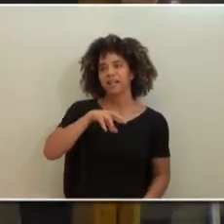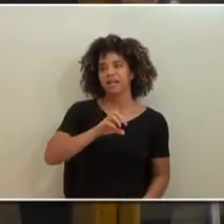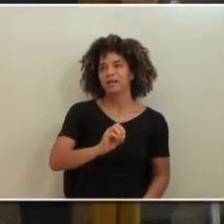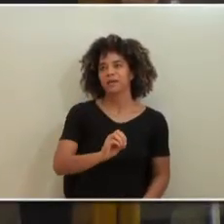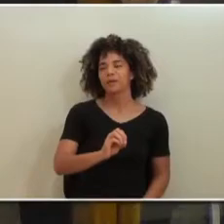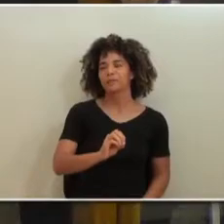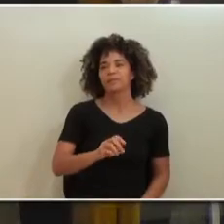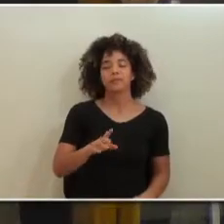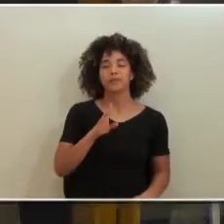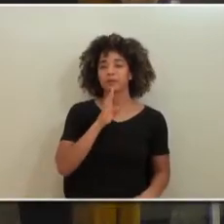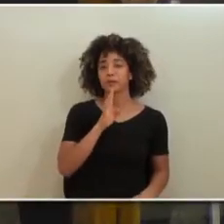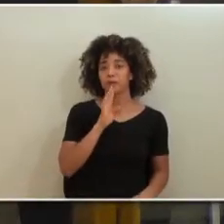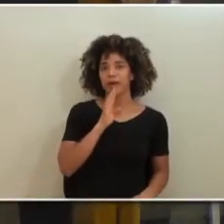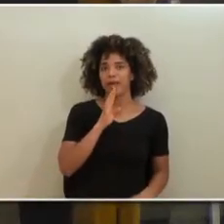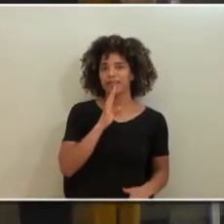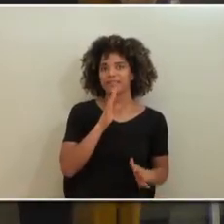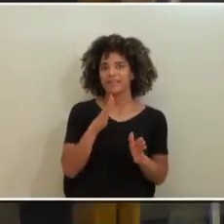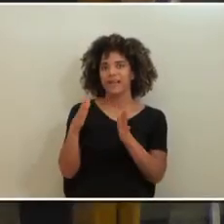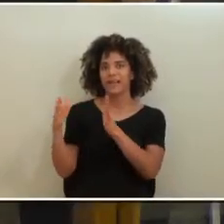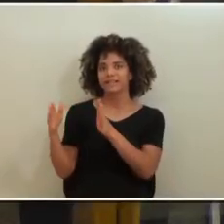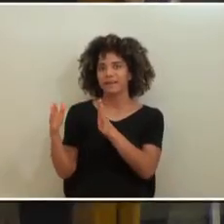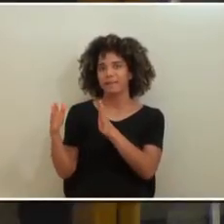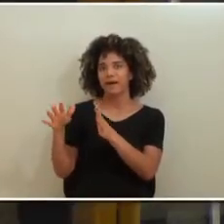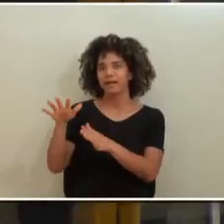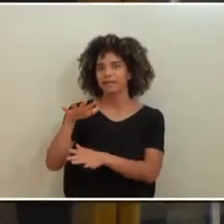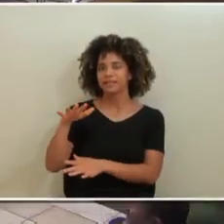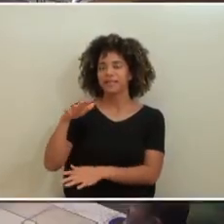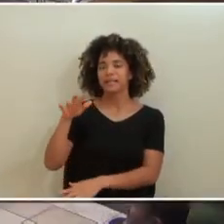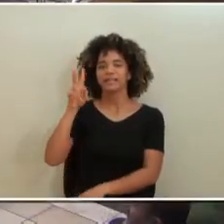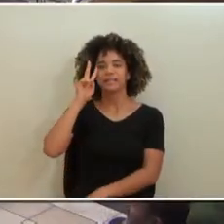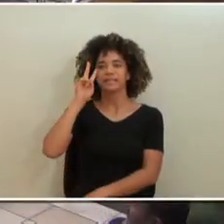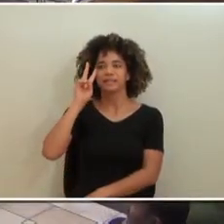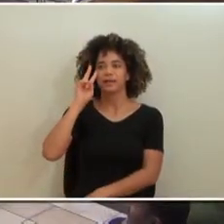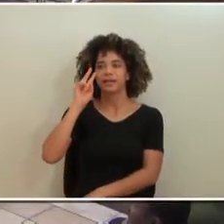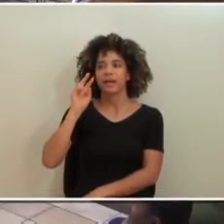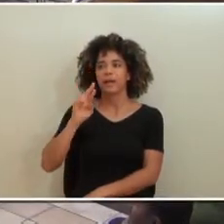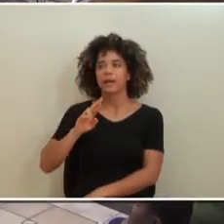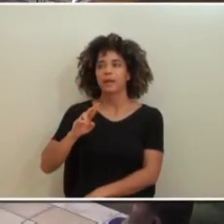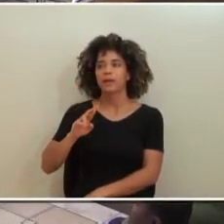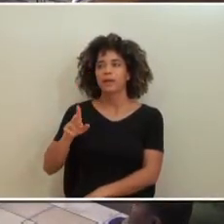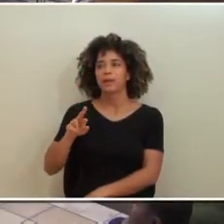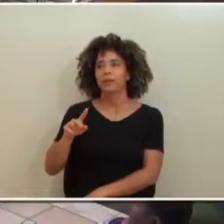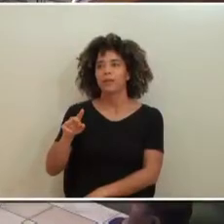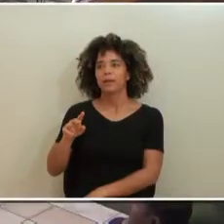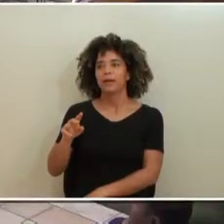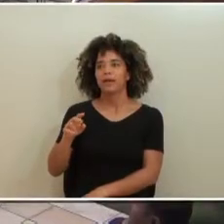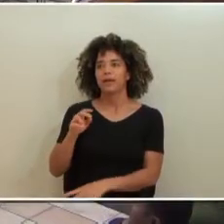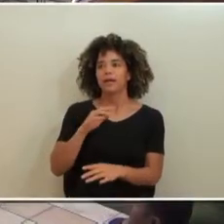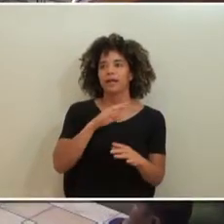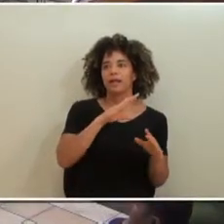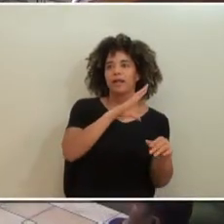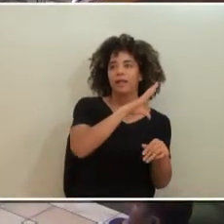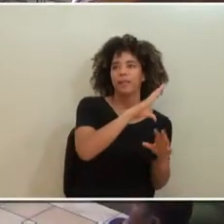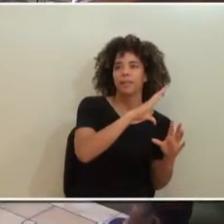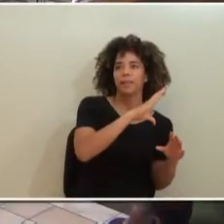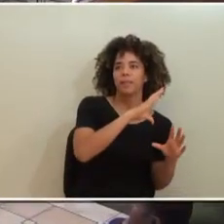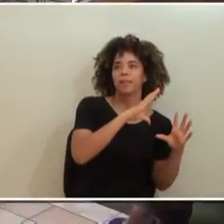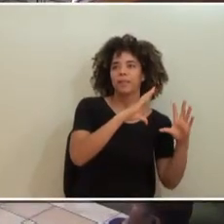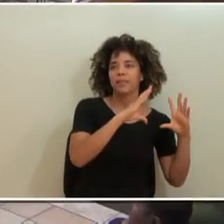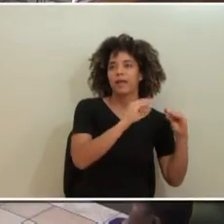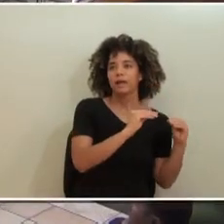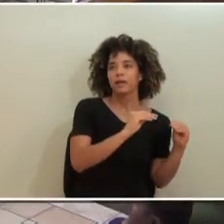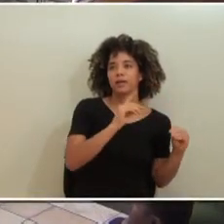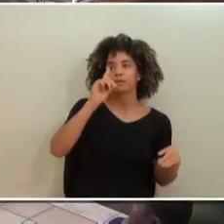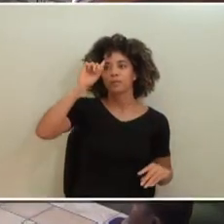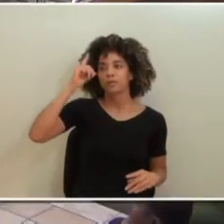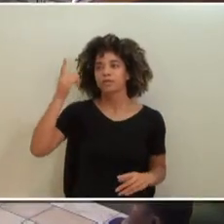parte da história, né? Que não é da noite para o dia, então são 38 anos de movimento escoteiro. O movimento